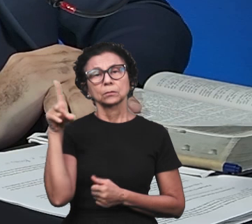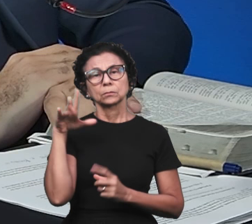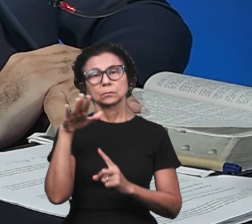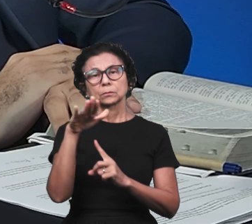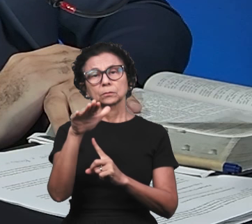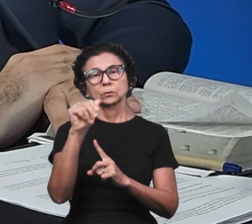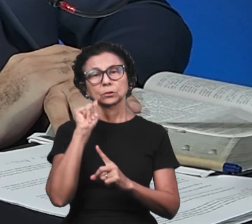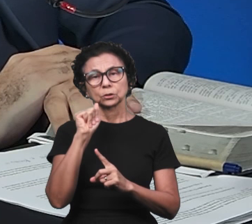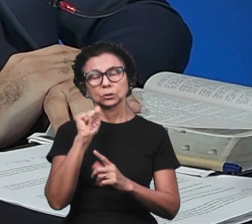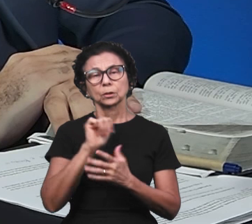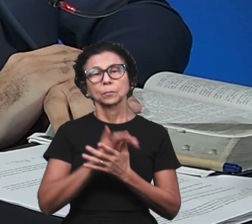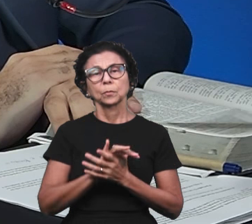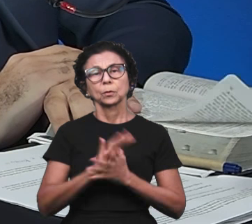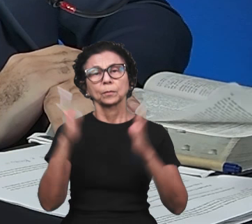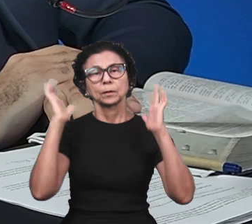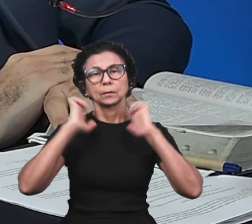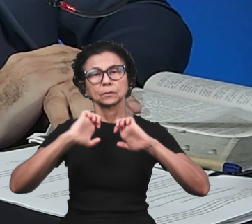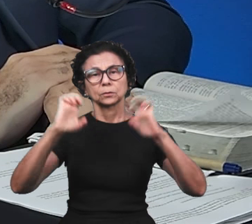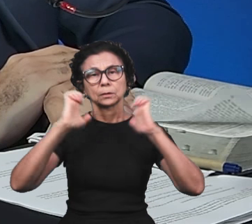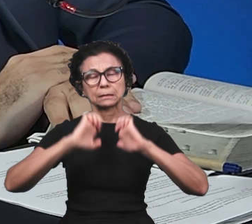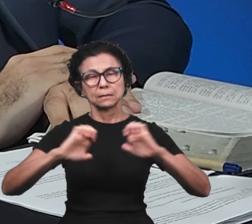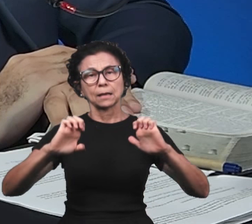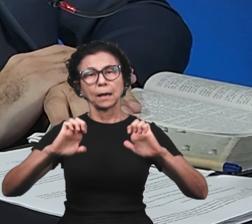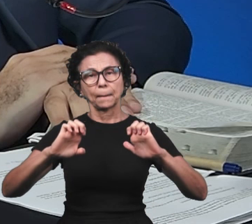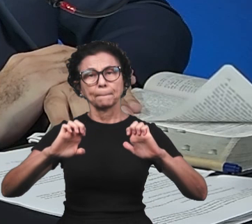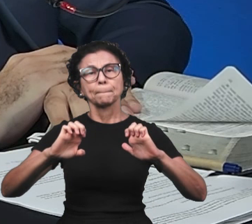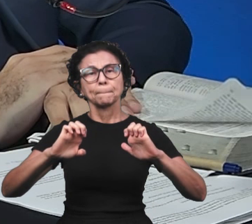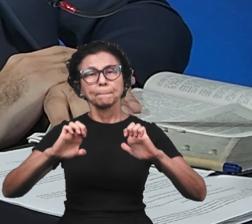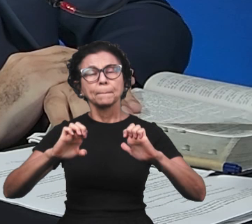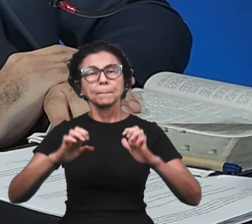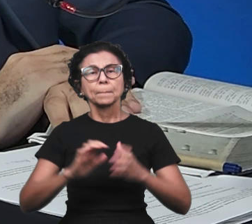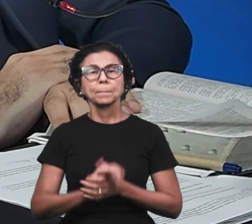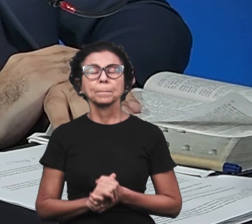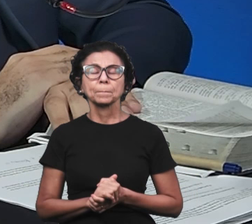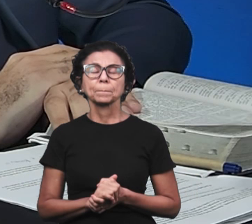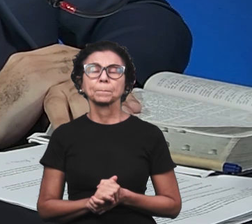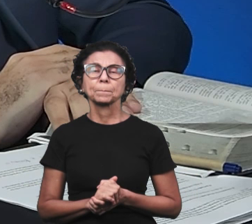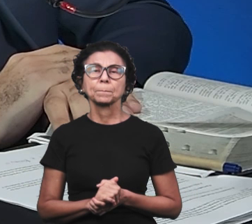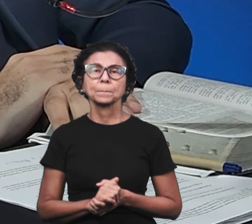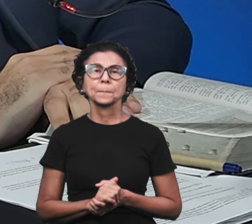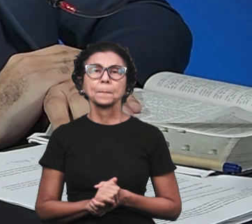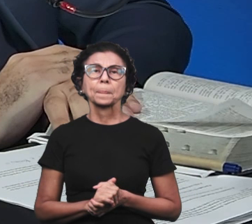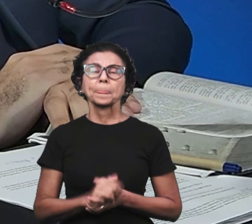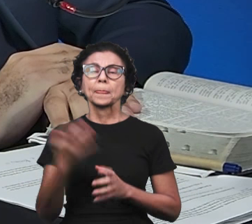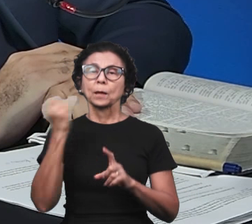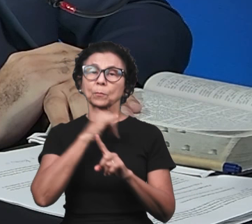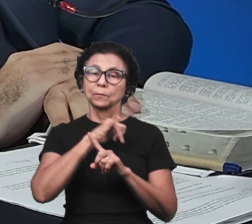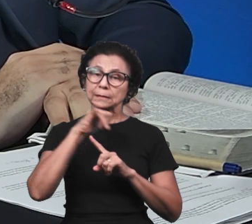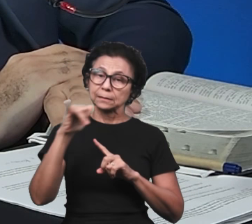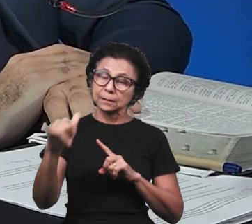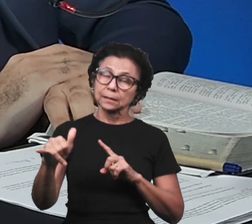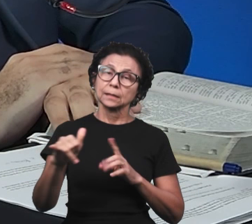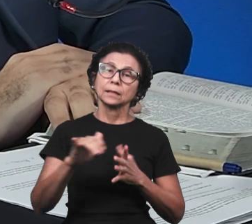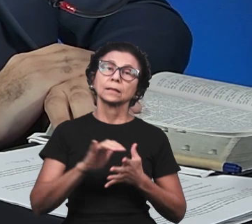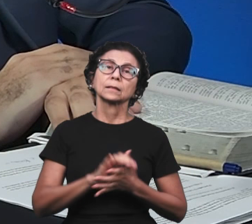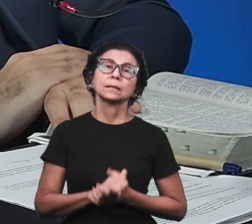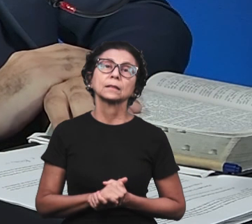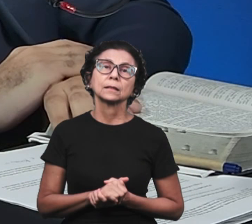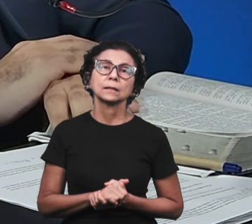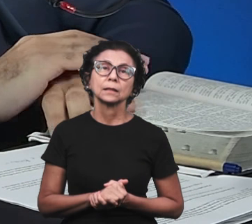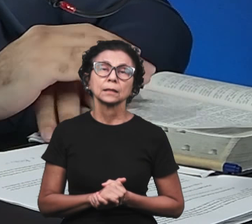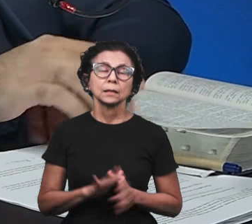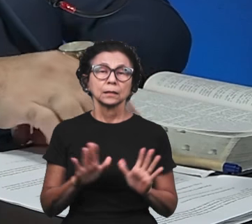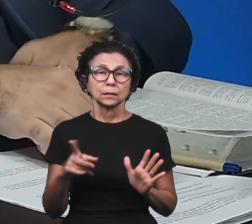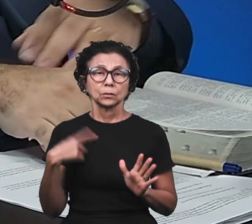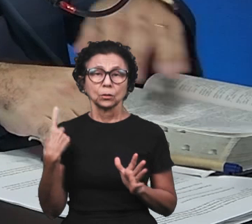publicarmos a sua palavra, a promessa, a profecia, e nós não temos que acrescentar